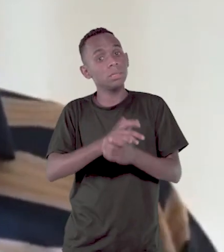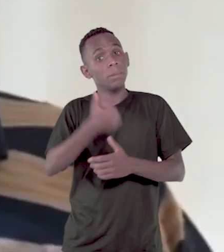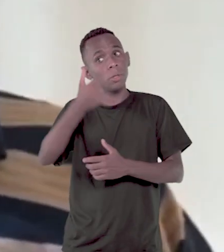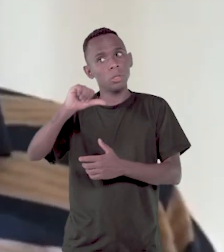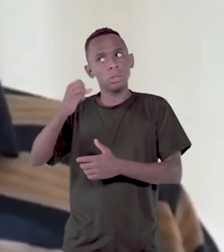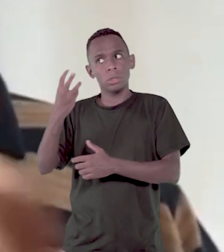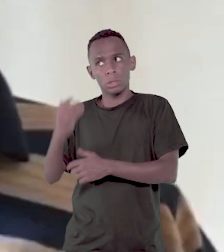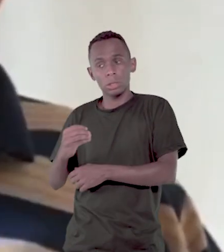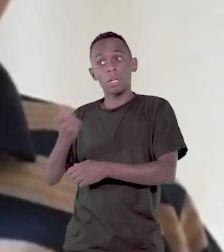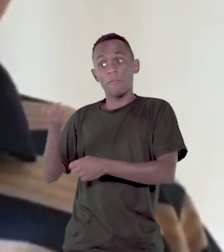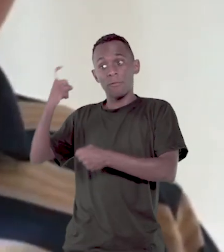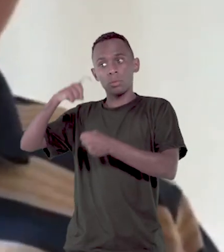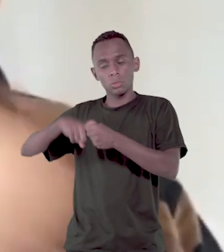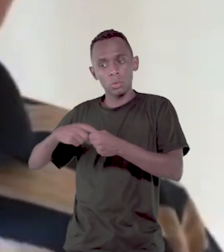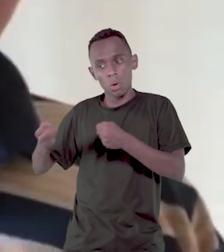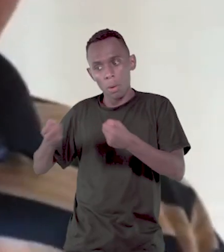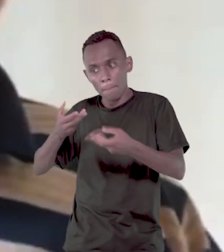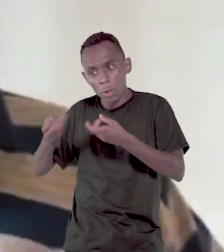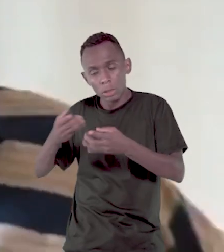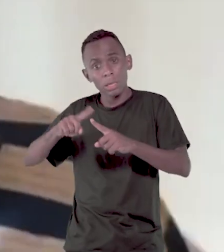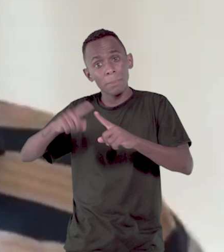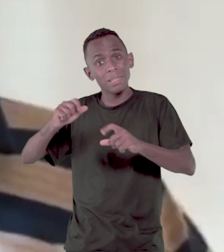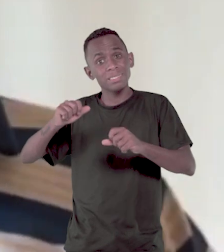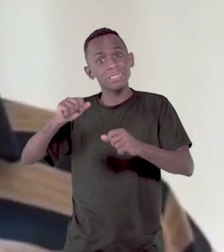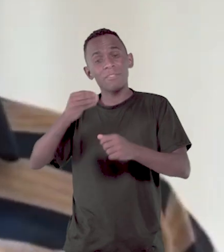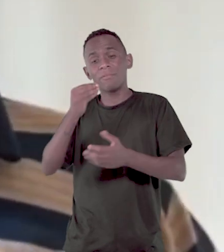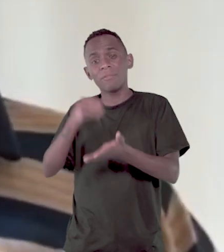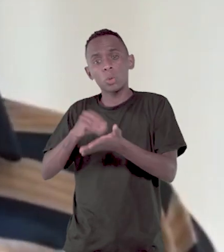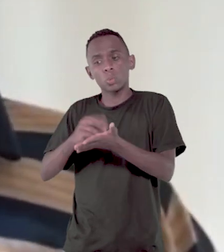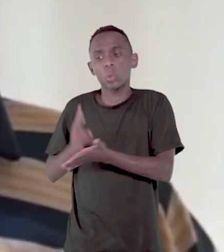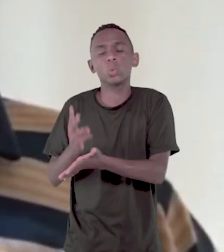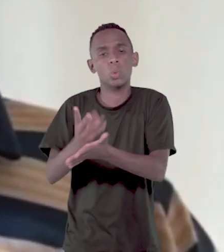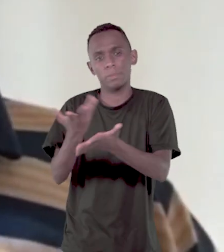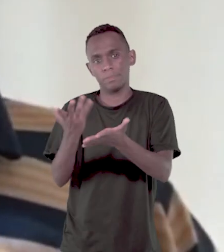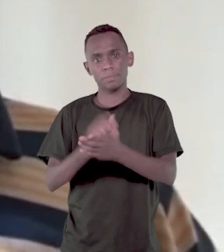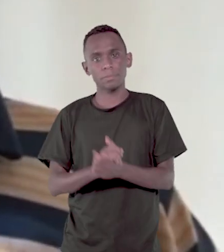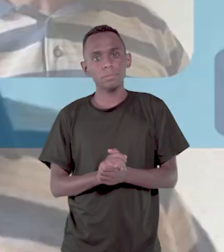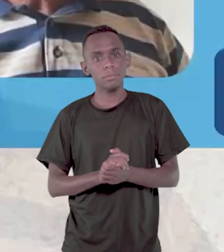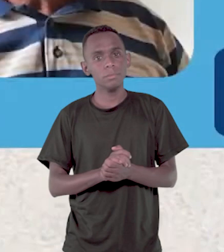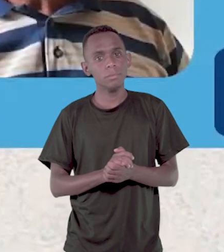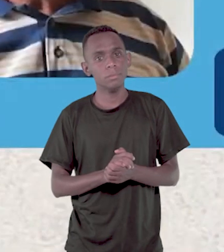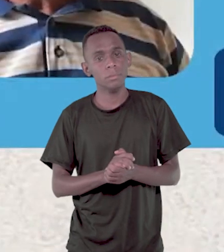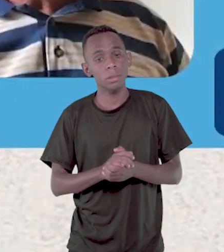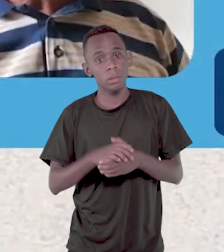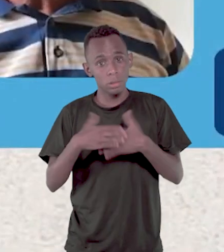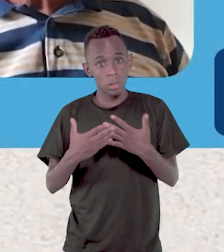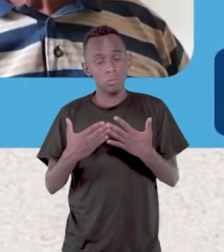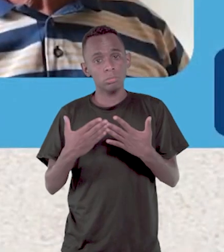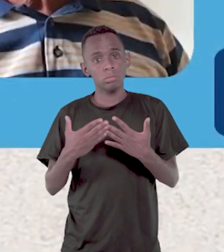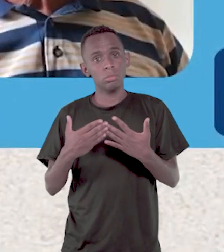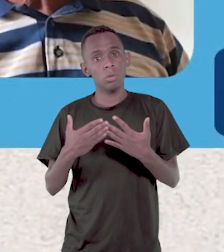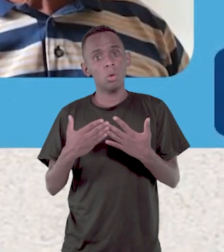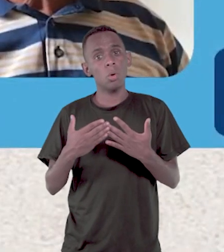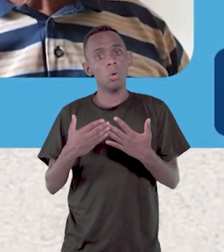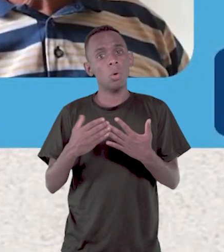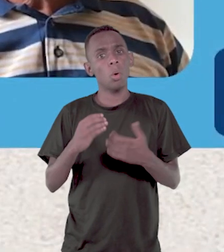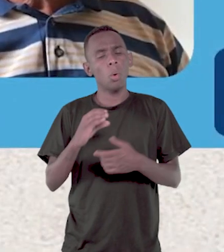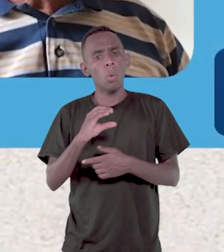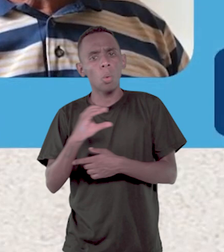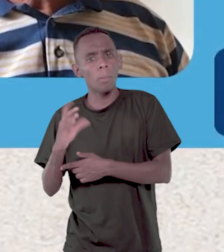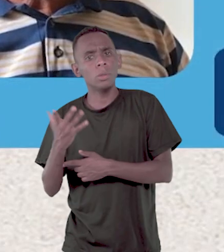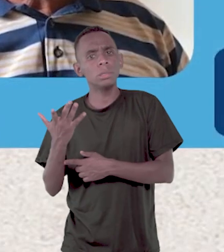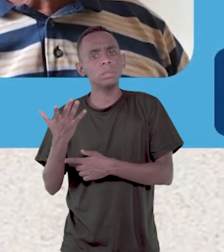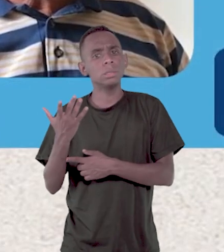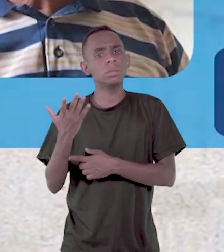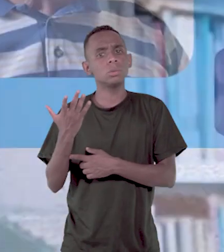voltamos a ser modernos, mas deixamos de ser modernistas. Em certa medida, o comunismo, que naquela